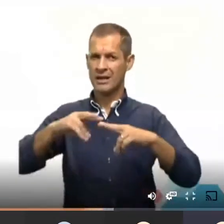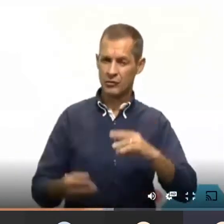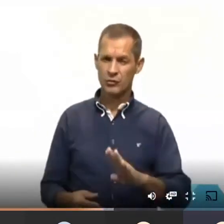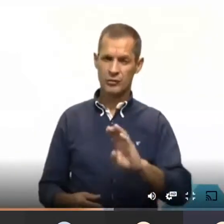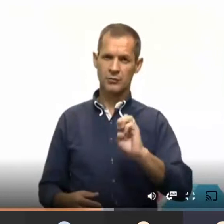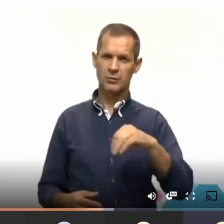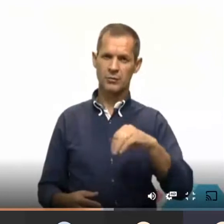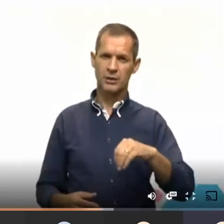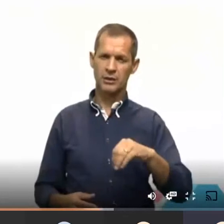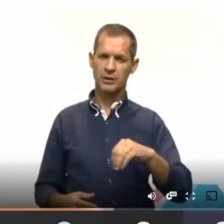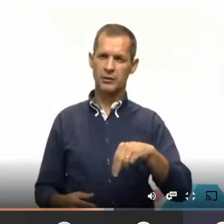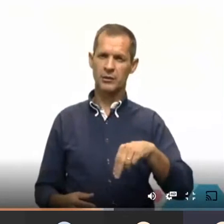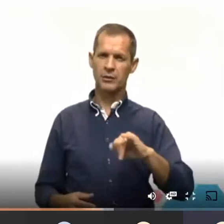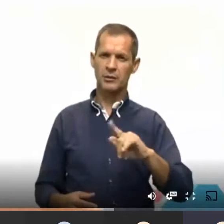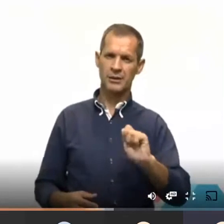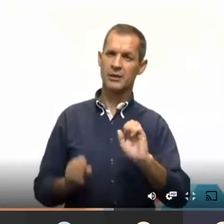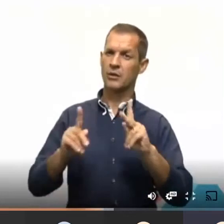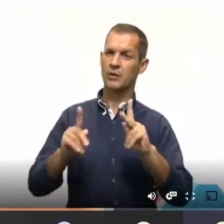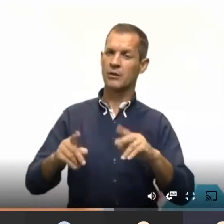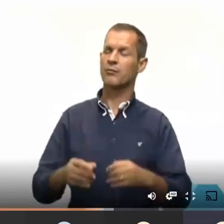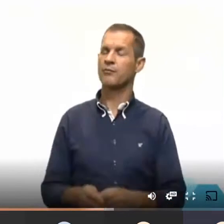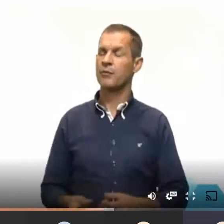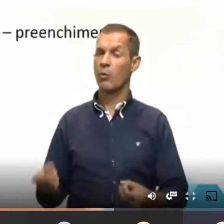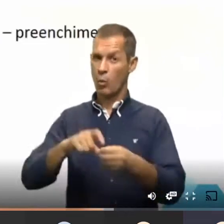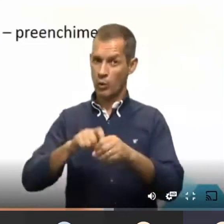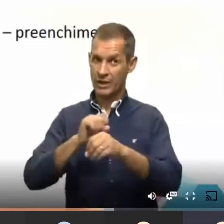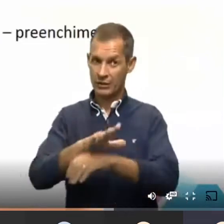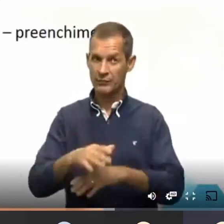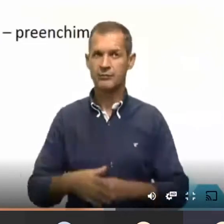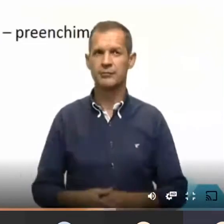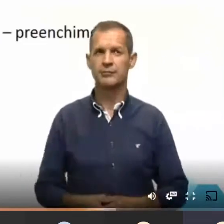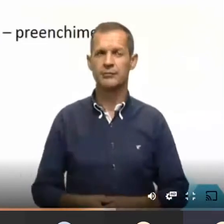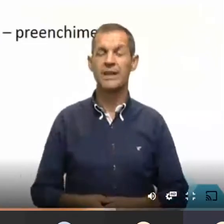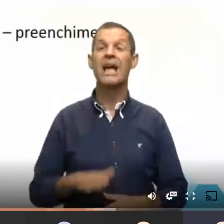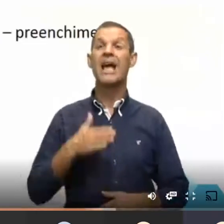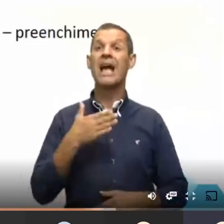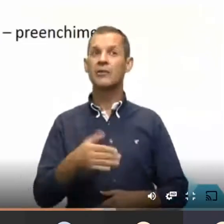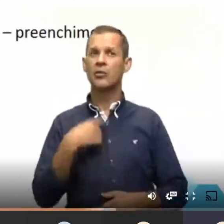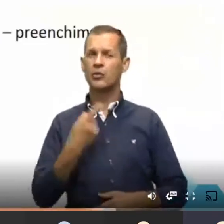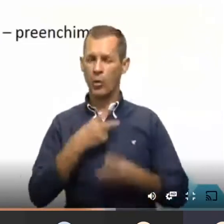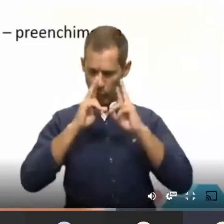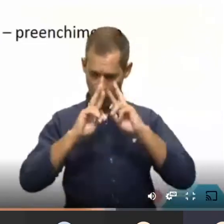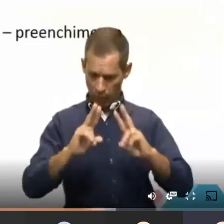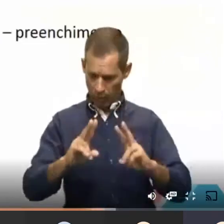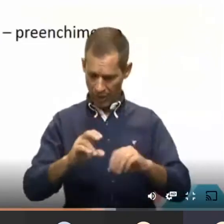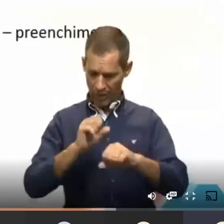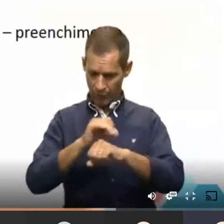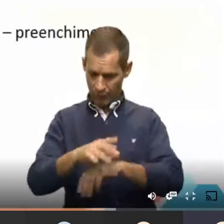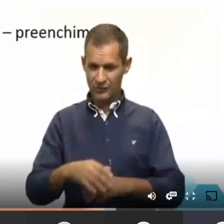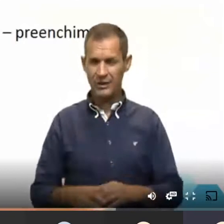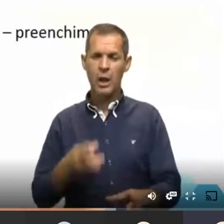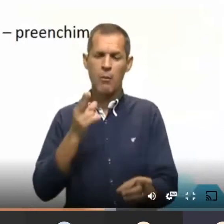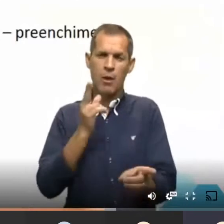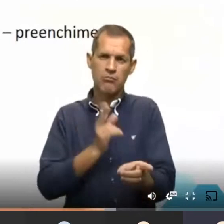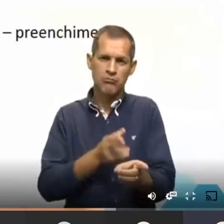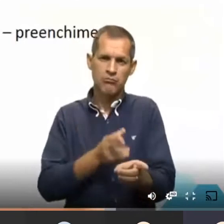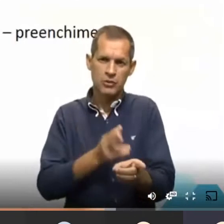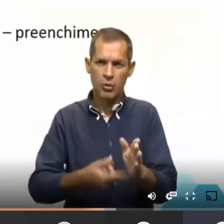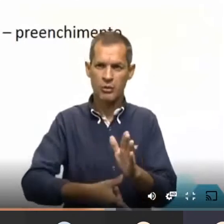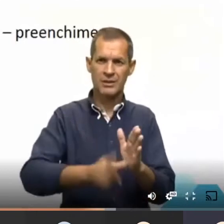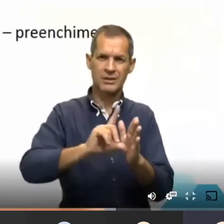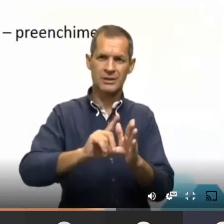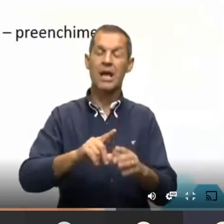estruturas benignas, ok? Vamos dar continuidade. Então, vamos observar a lâmina de próstata